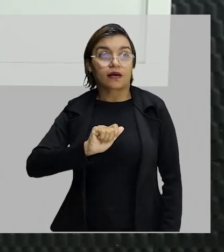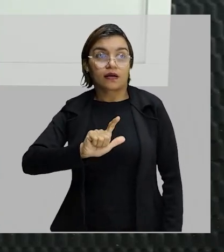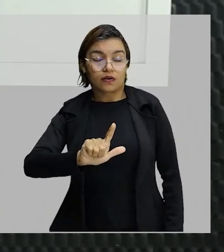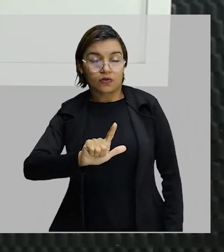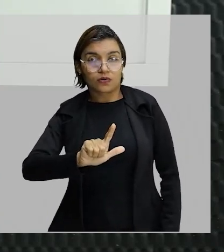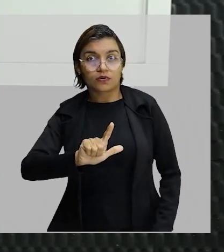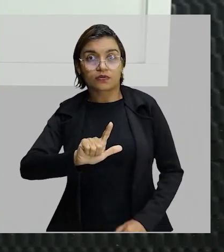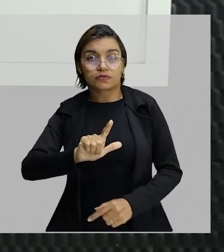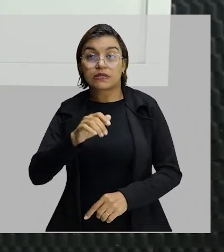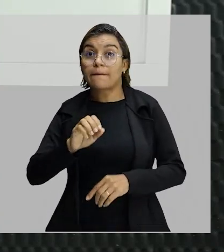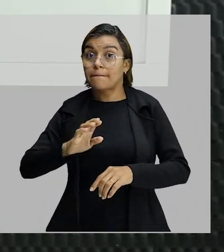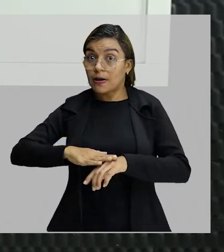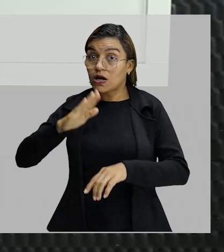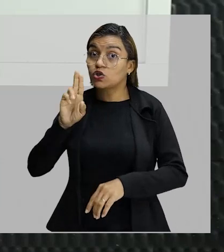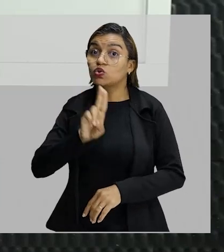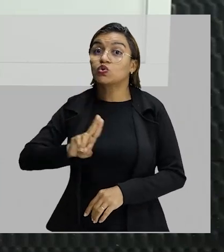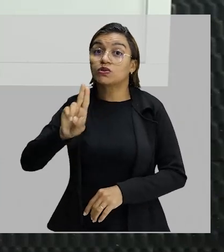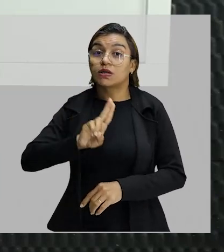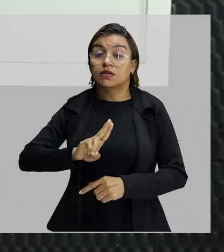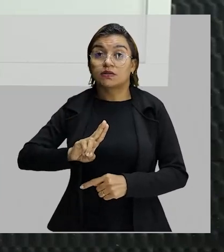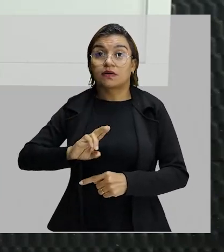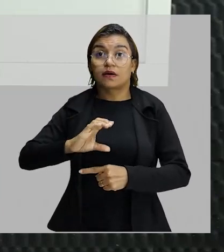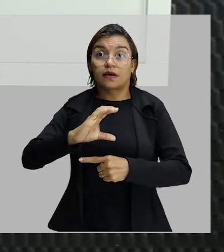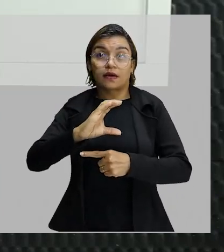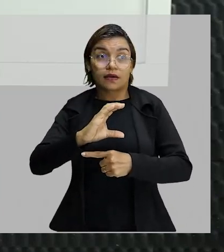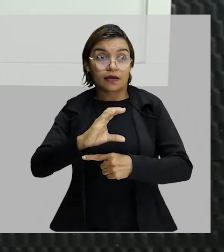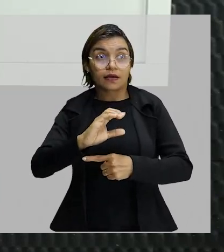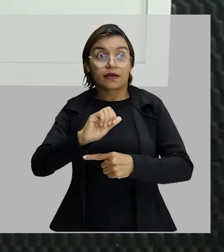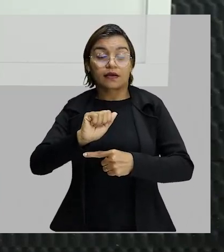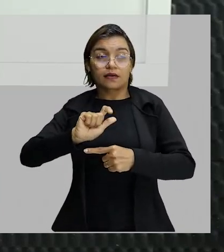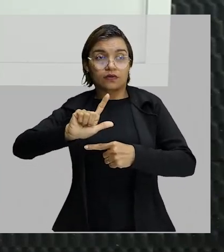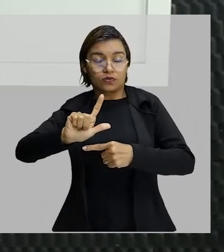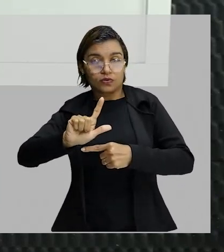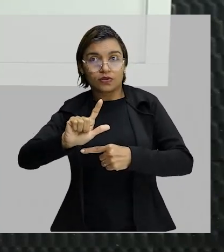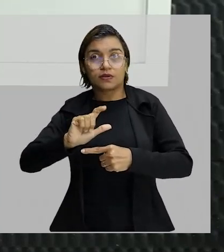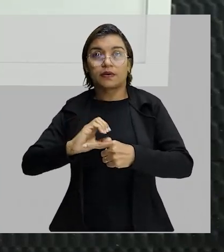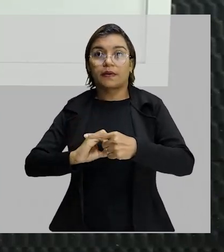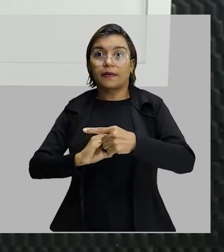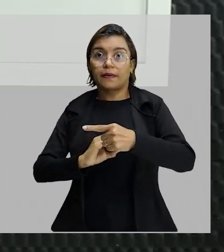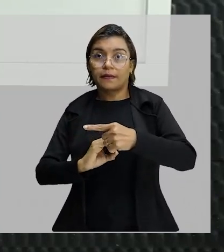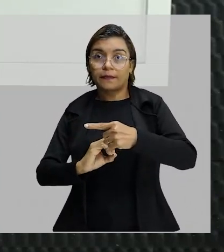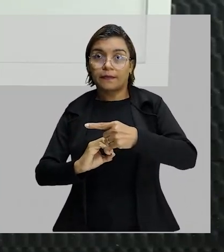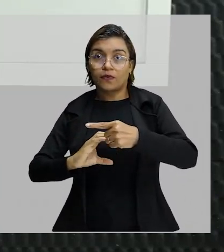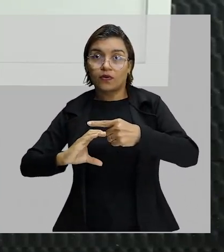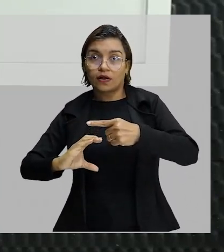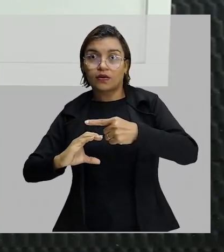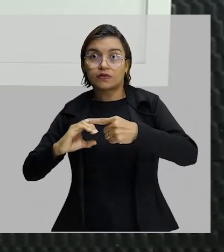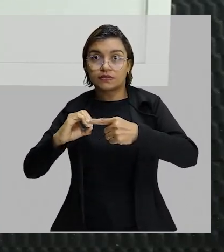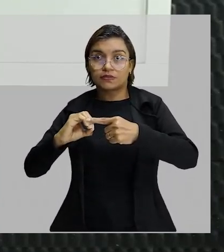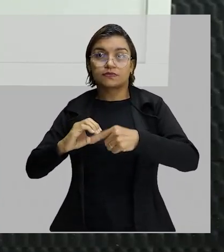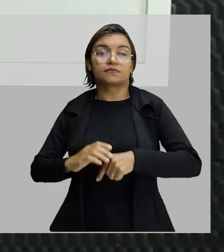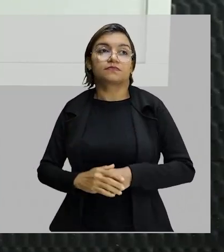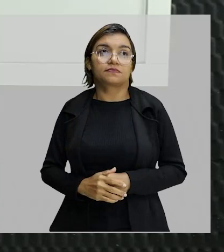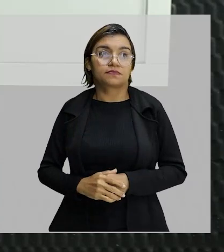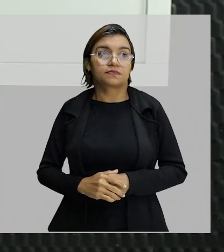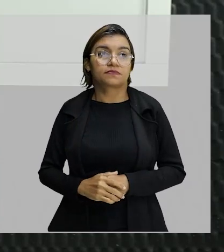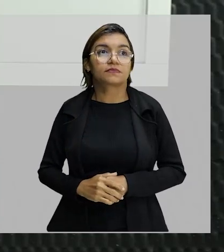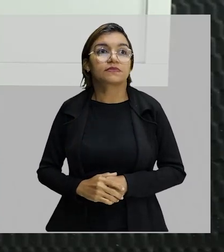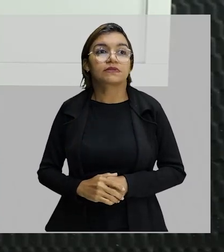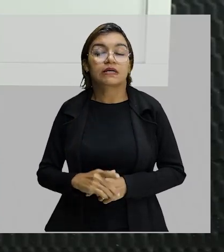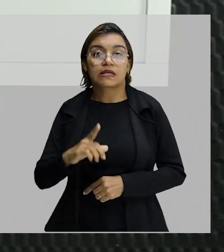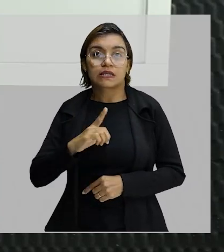a caloria por graus Celsius. Porém, Joule por Kelvin é a unidade do sistema internacional, certo? Uma